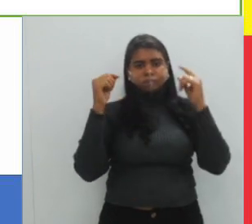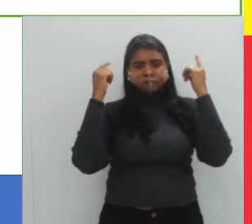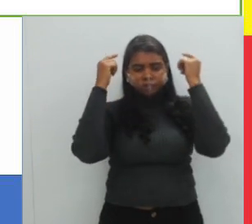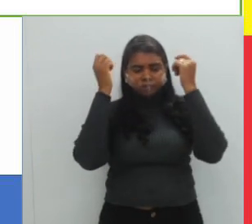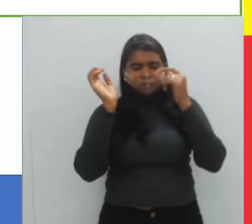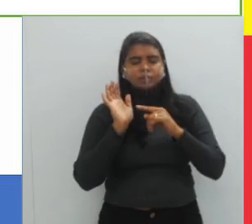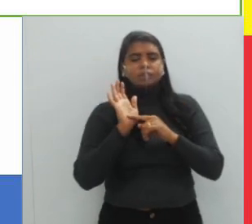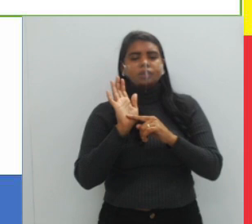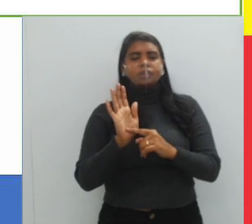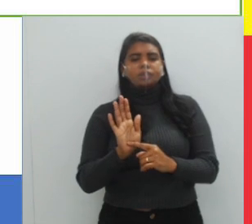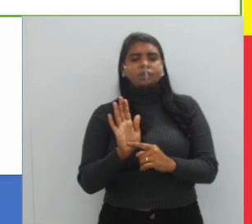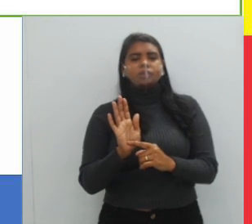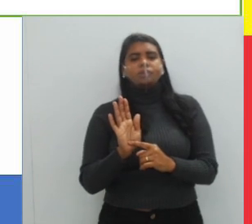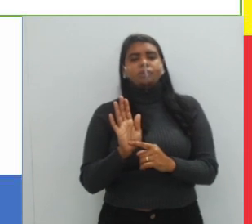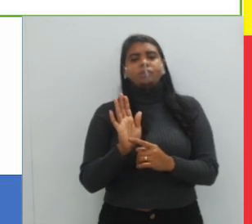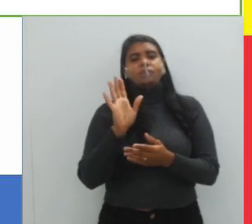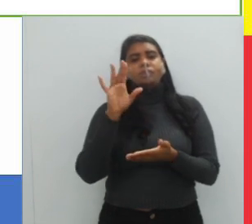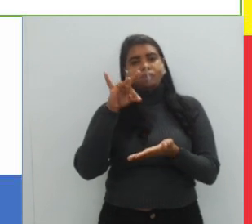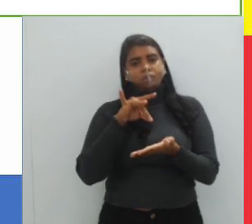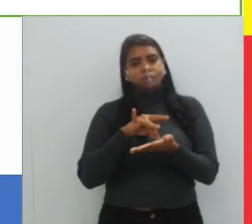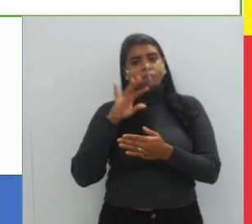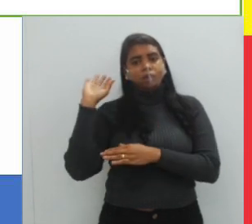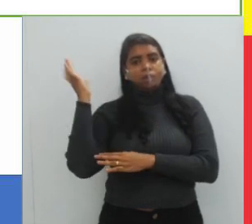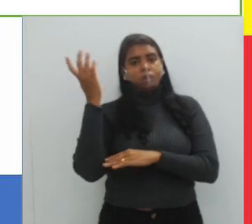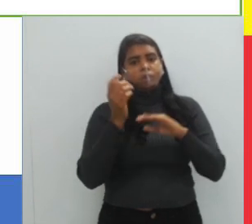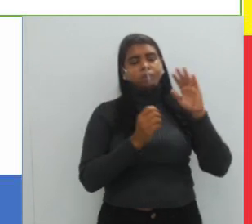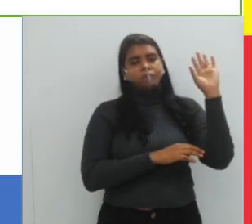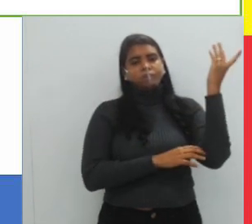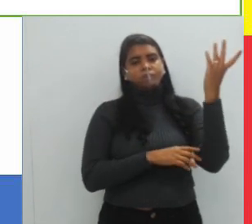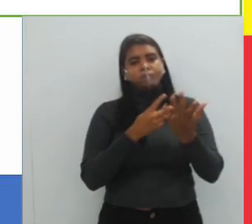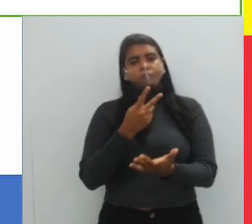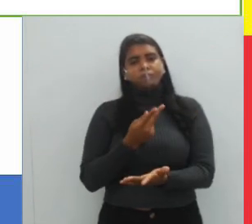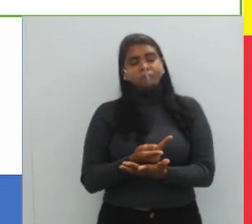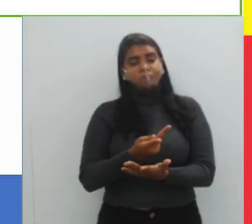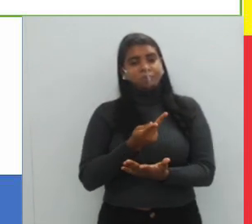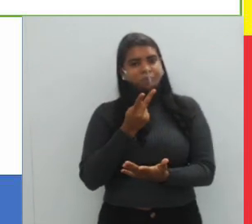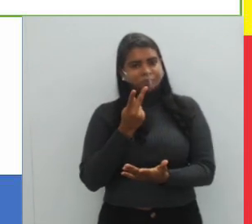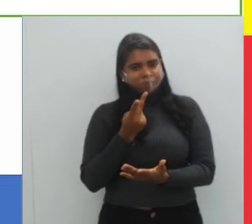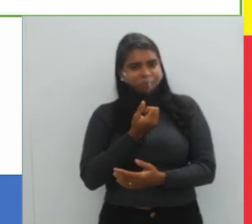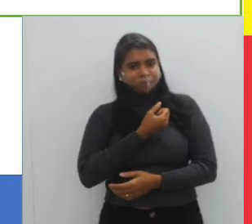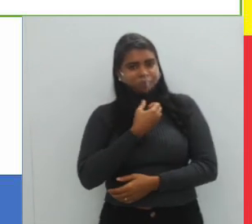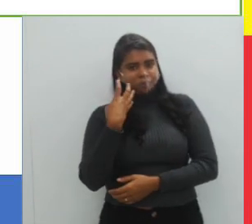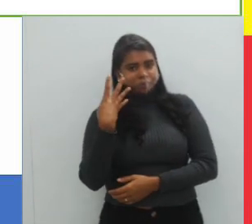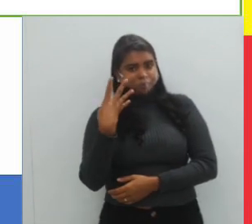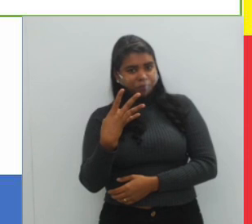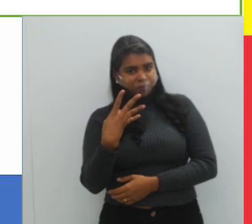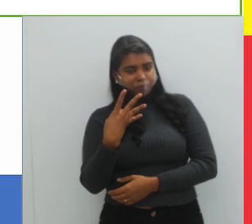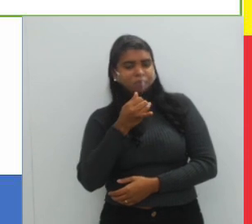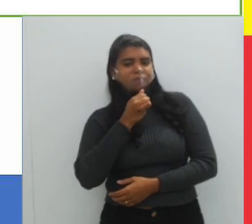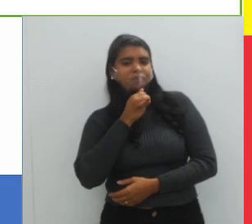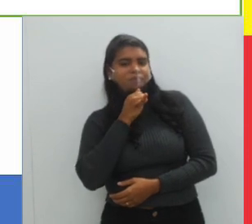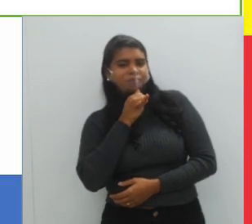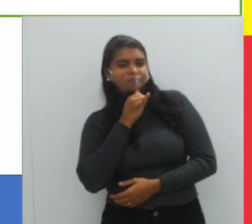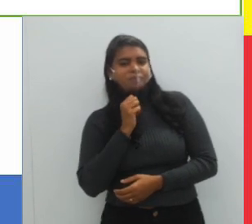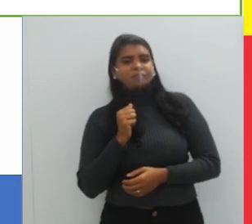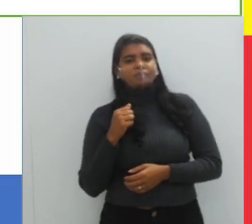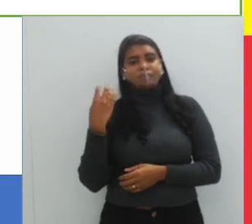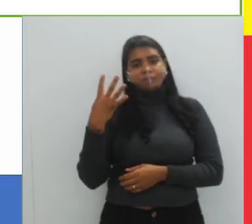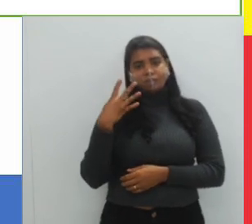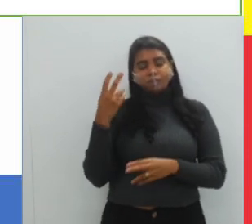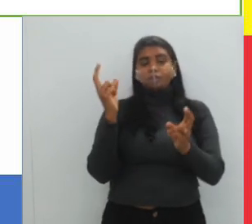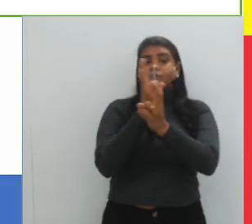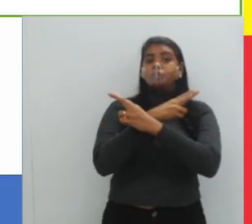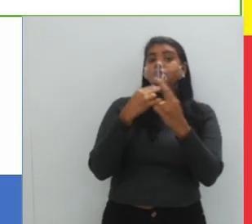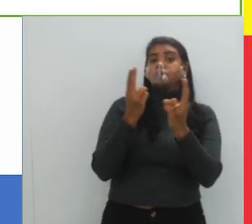é utilizado para representar conceitos da natureza relacionados ao número 4, como, por exemplo,